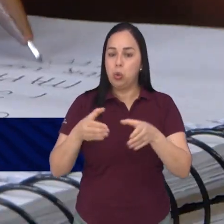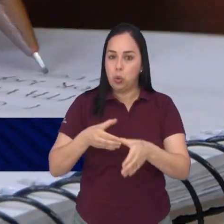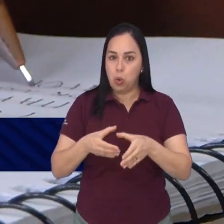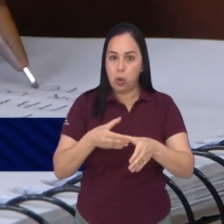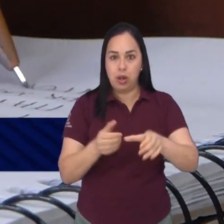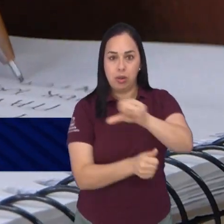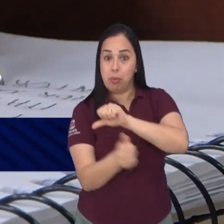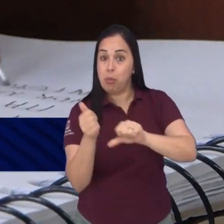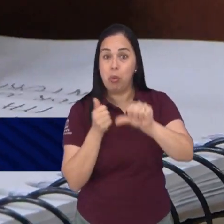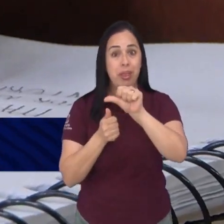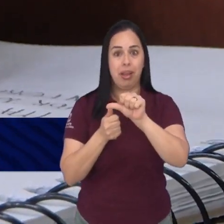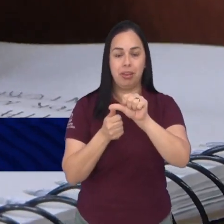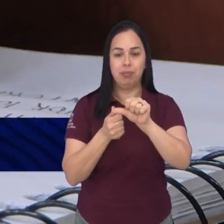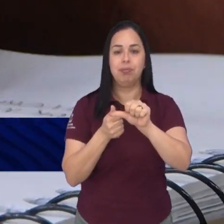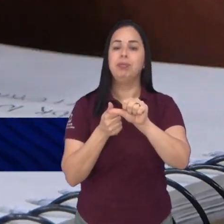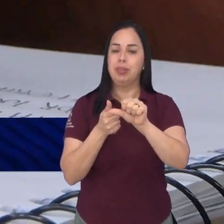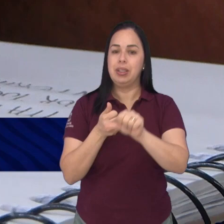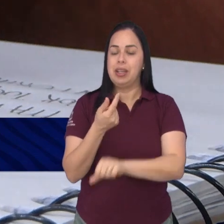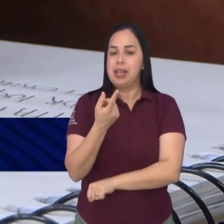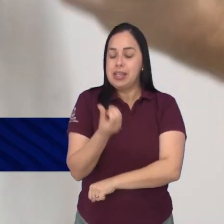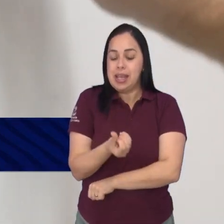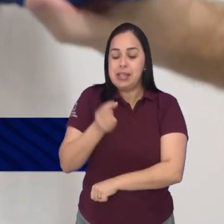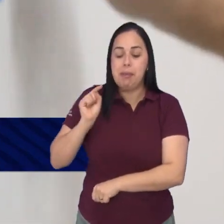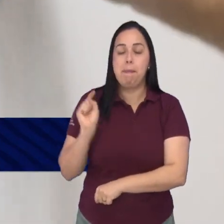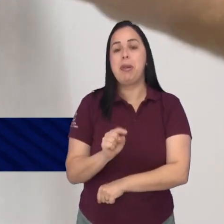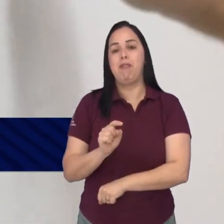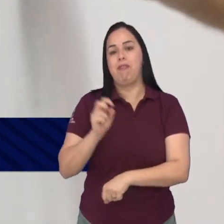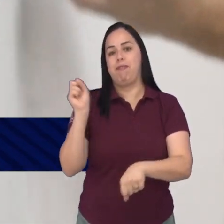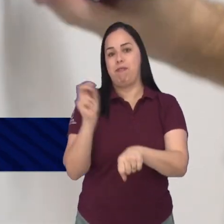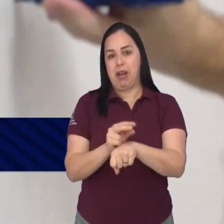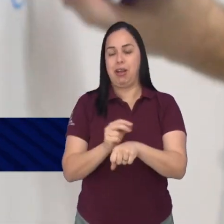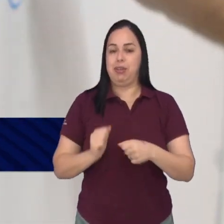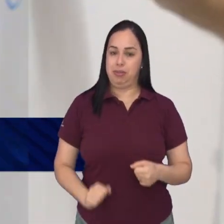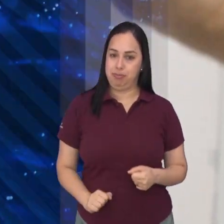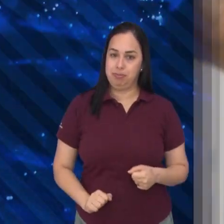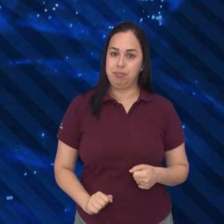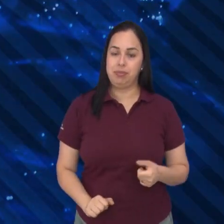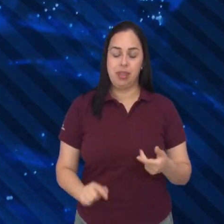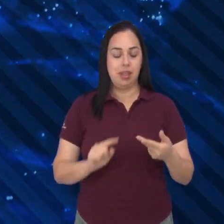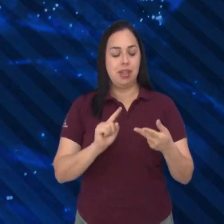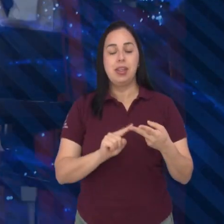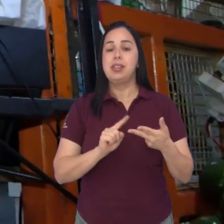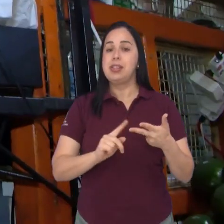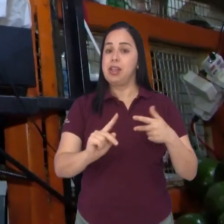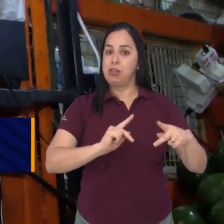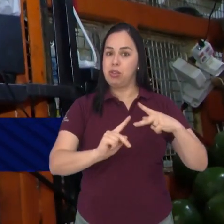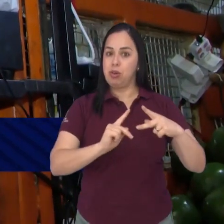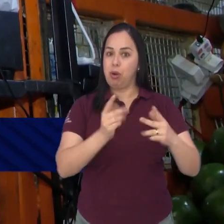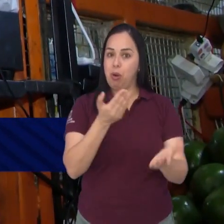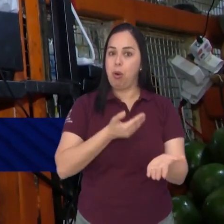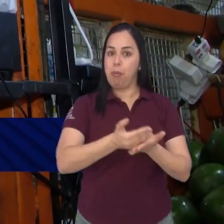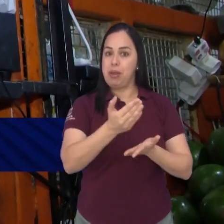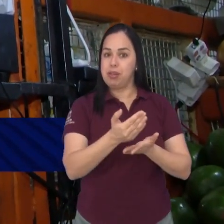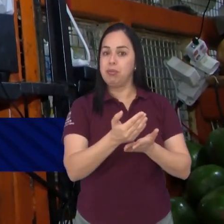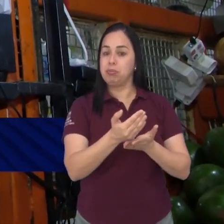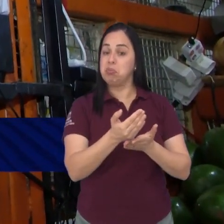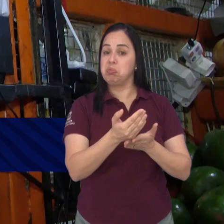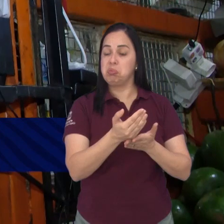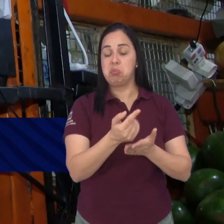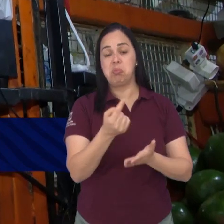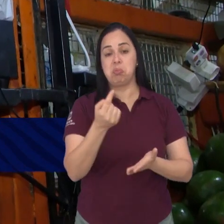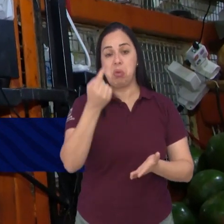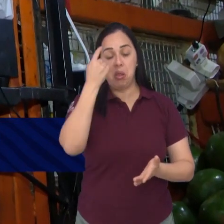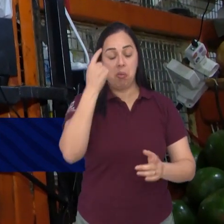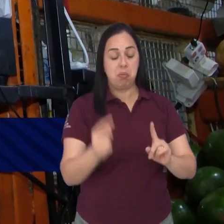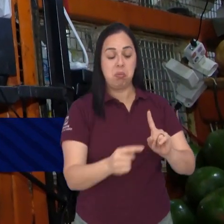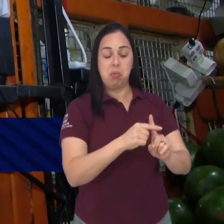vai mudar o formato dos concursos no país. São mais de 6 mil vagas. São José dos Campos começa 2024